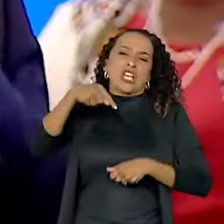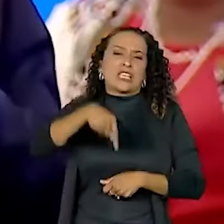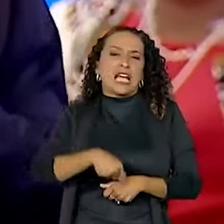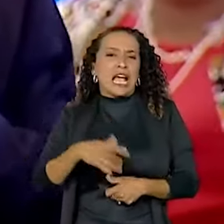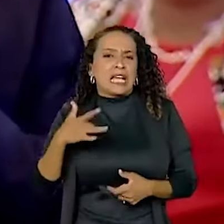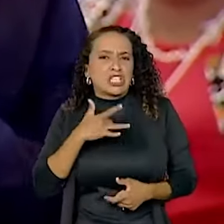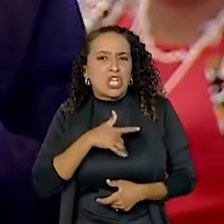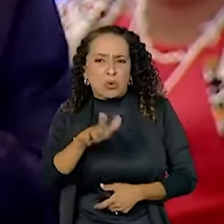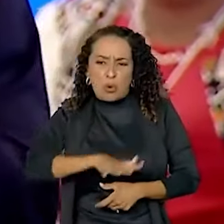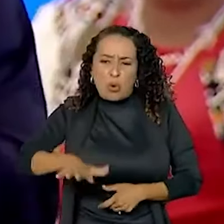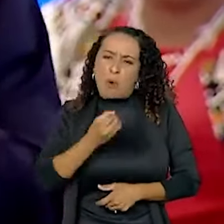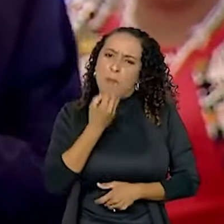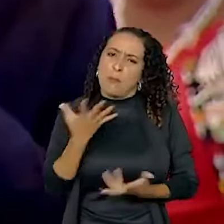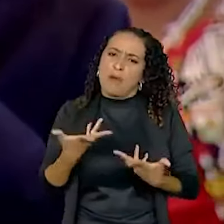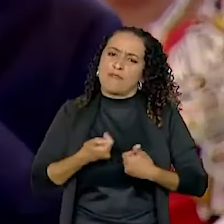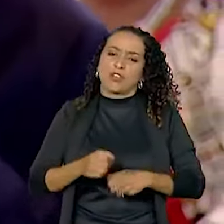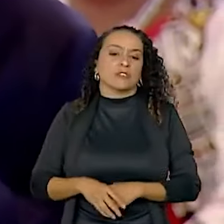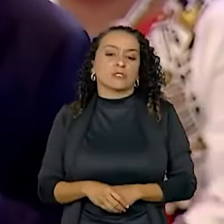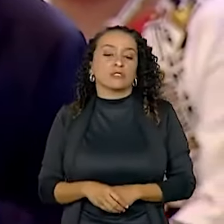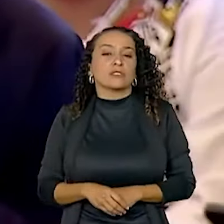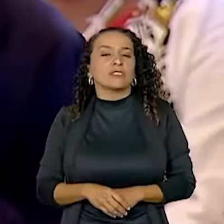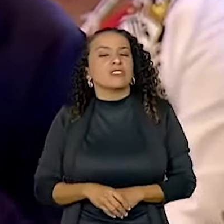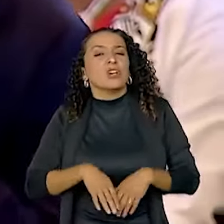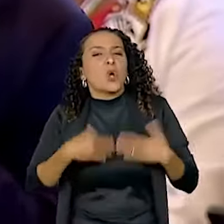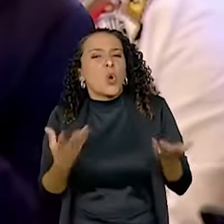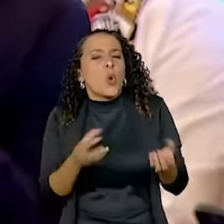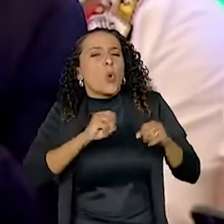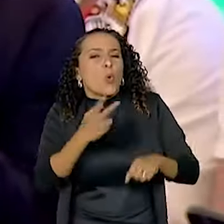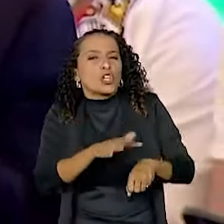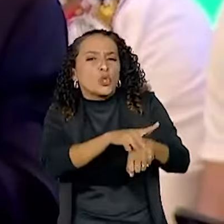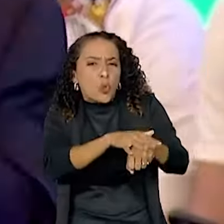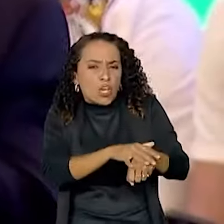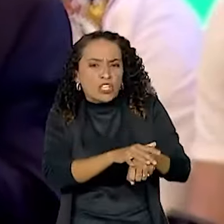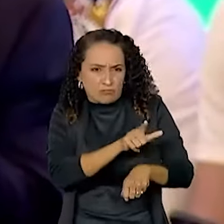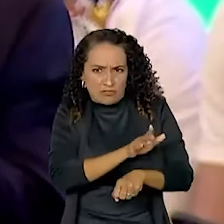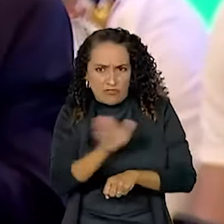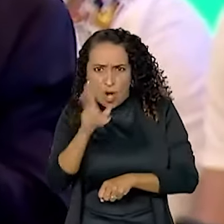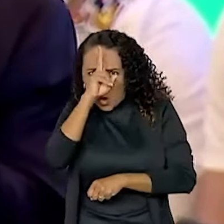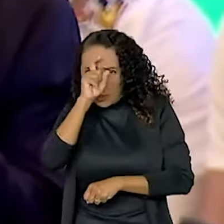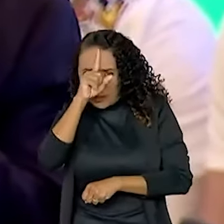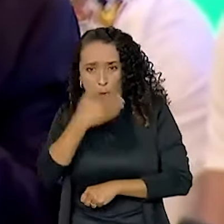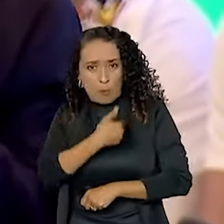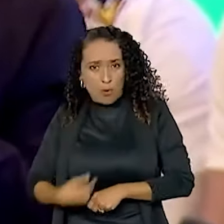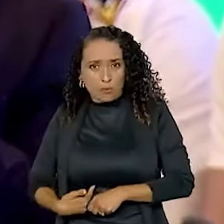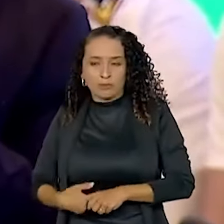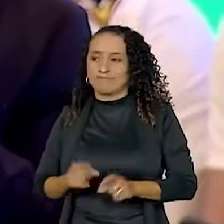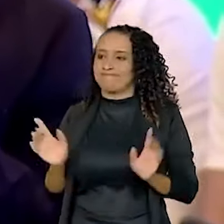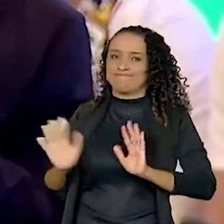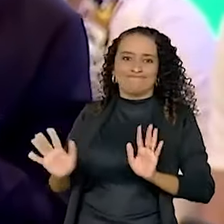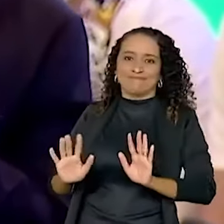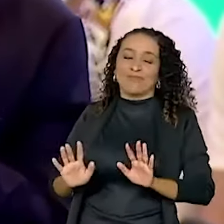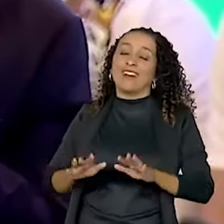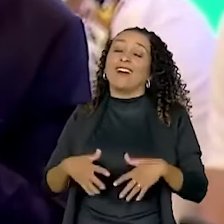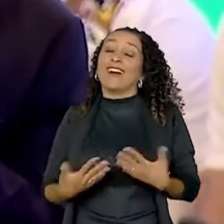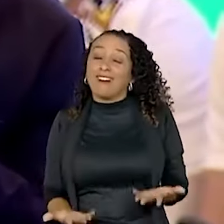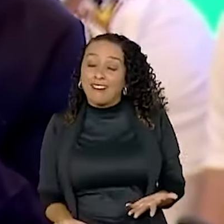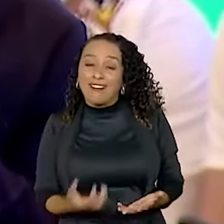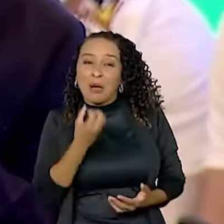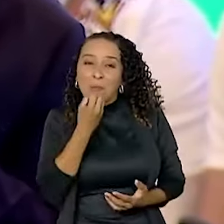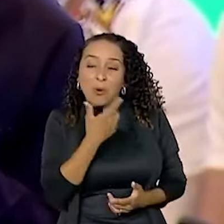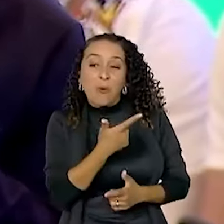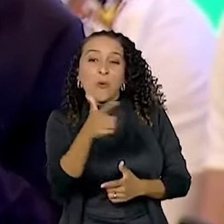saúde é extraordinária. Quando você tem dor de barriga, você usa a tua saúde? Não. Então é boa para os outros,